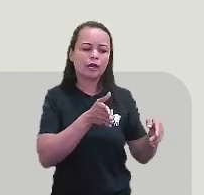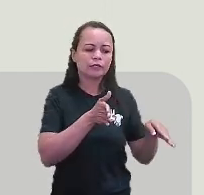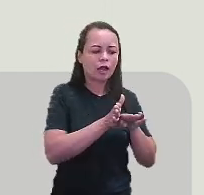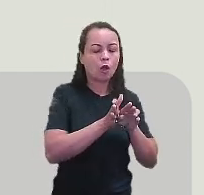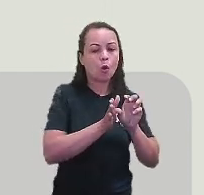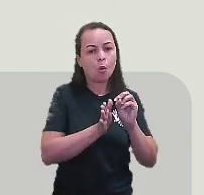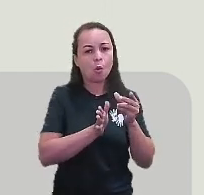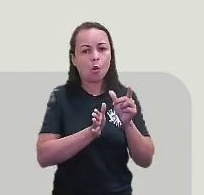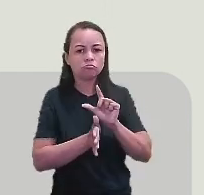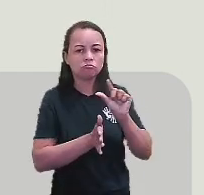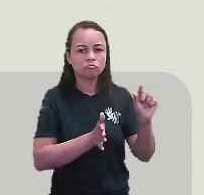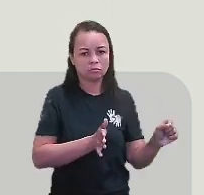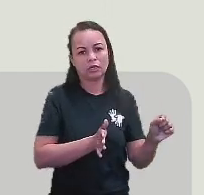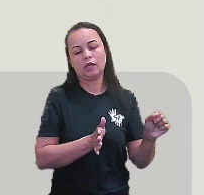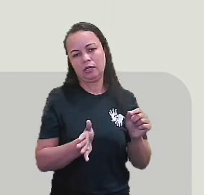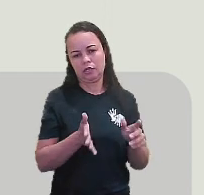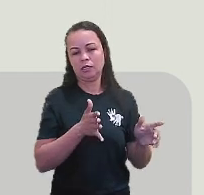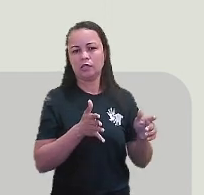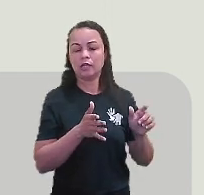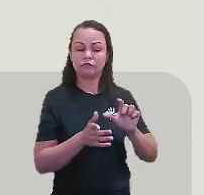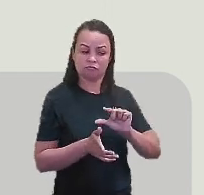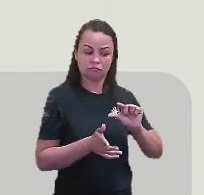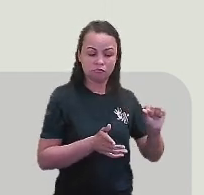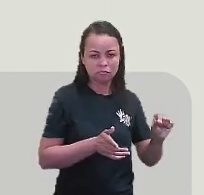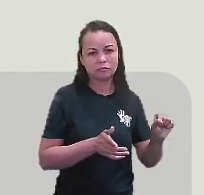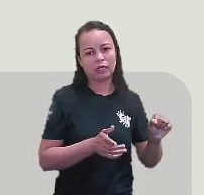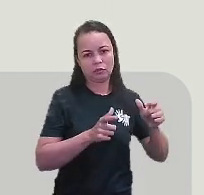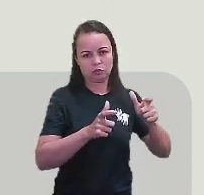está saindo, ele não quer saber, ele só vai sair.